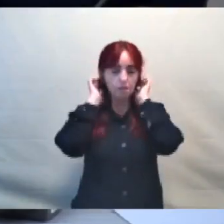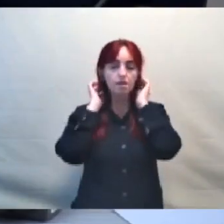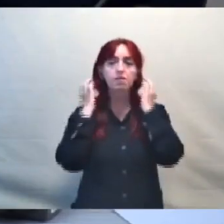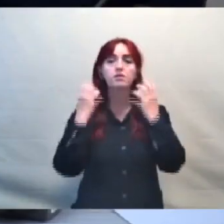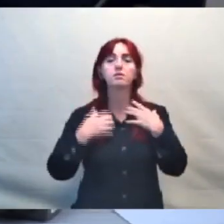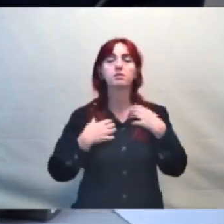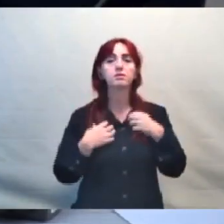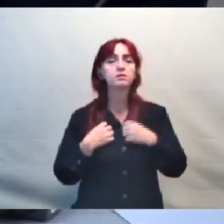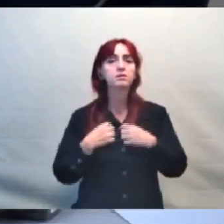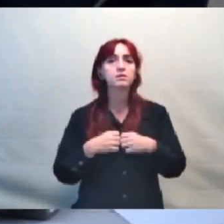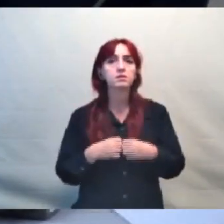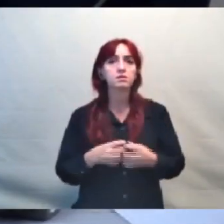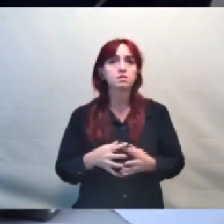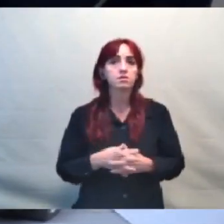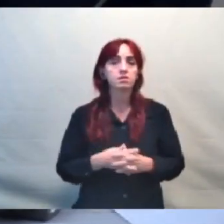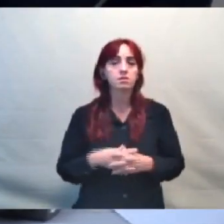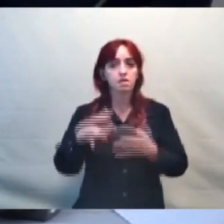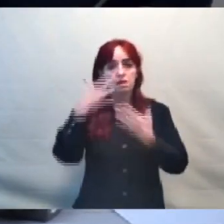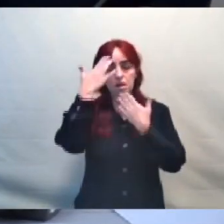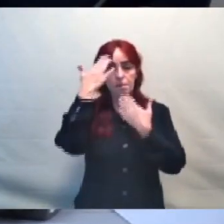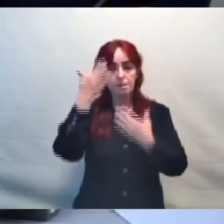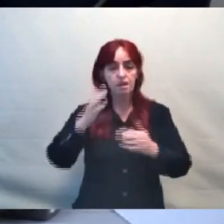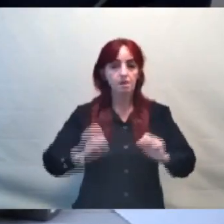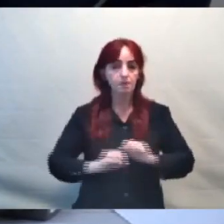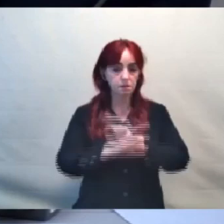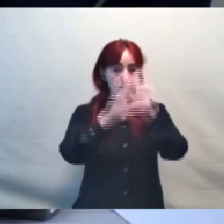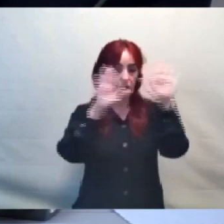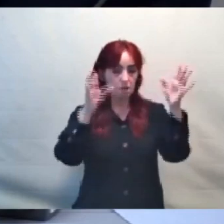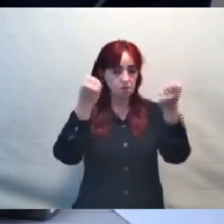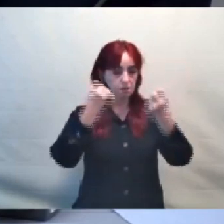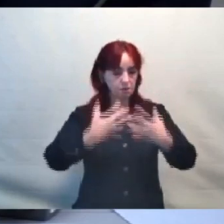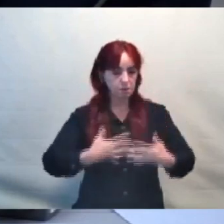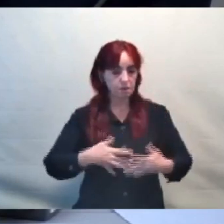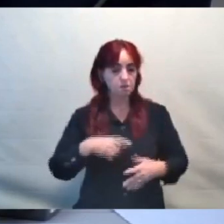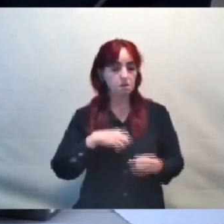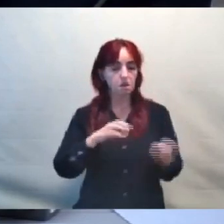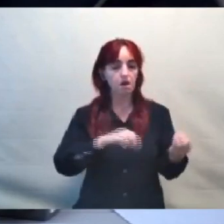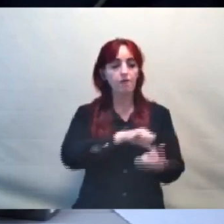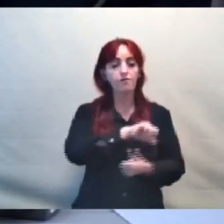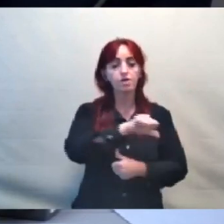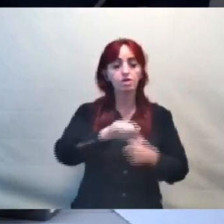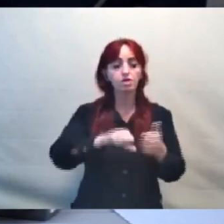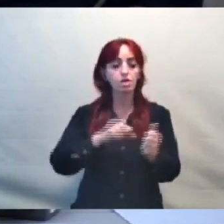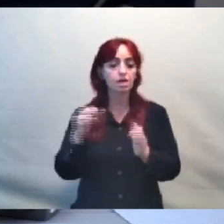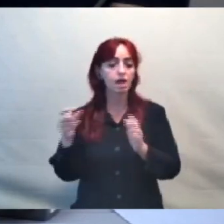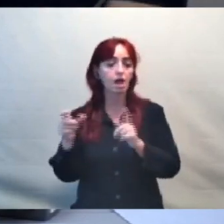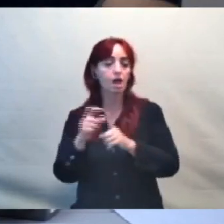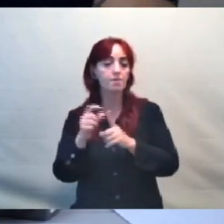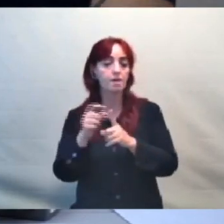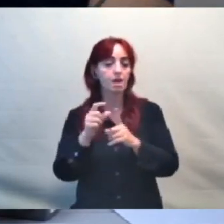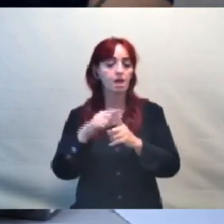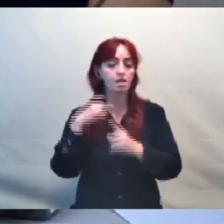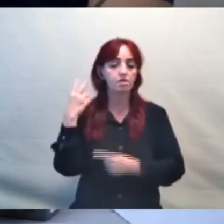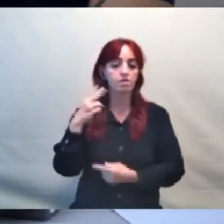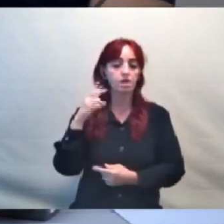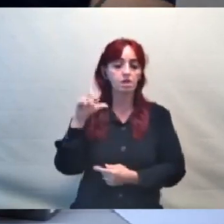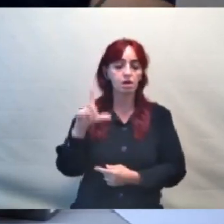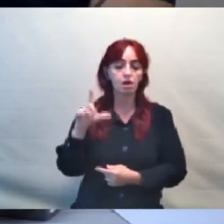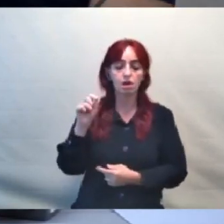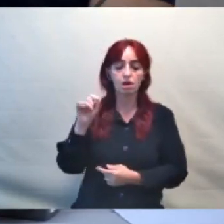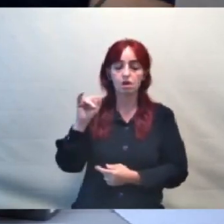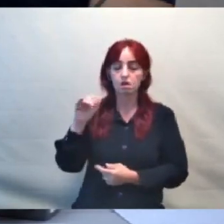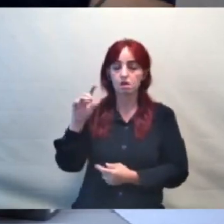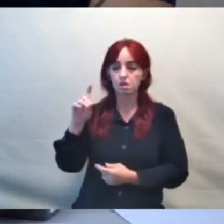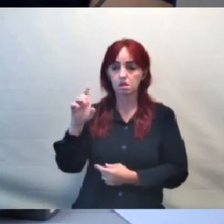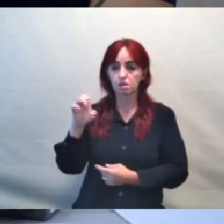Obrigado pelo esclarecimento. Eu vou passar a palavra para a vereadora Luíde, que ela vai fazer umas perguntas